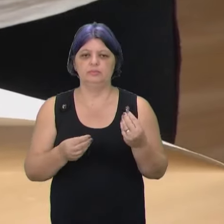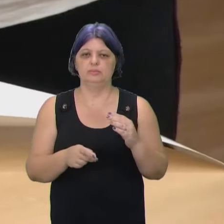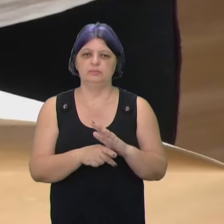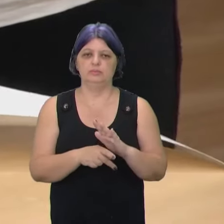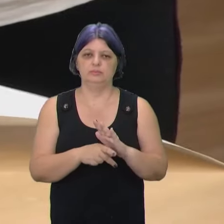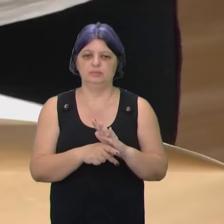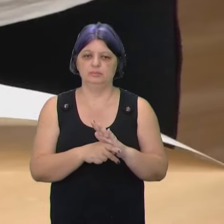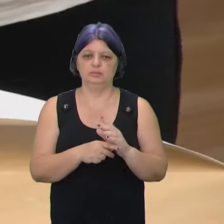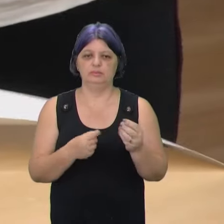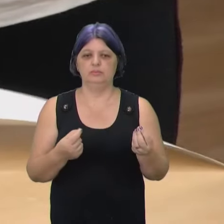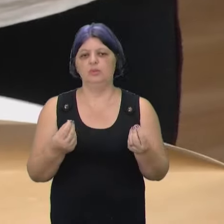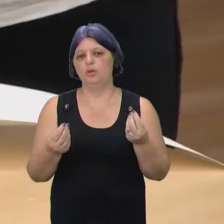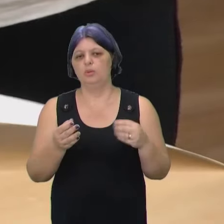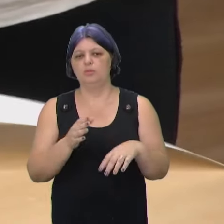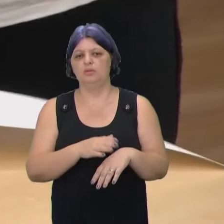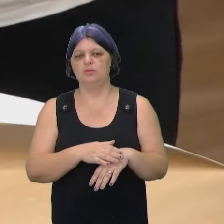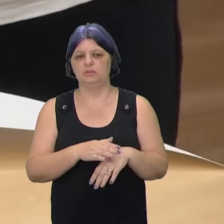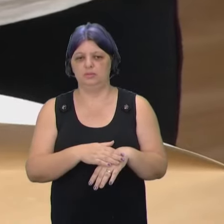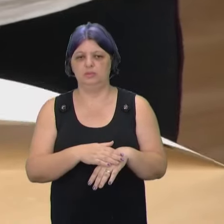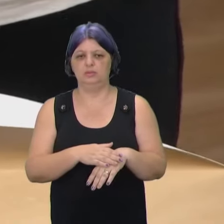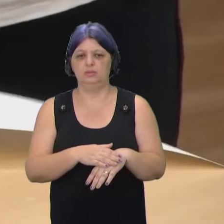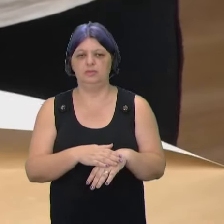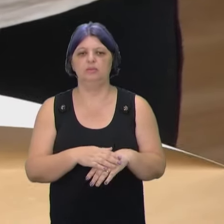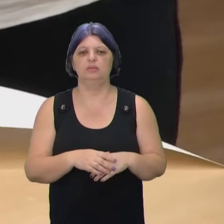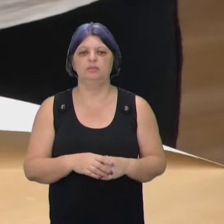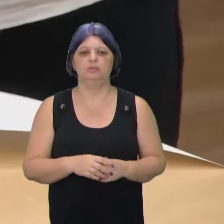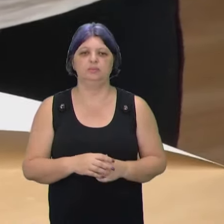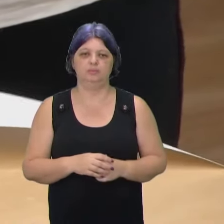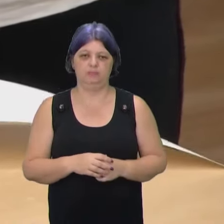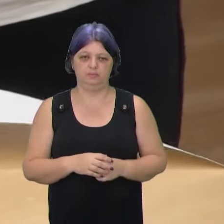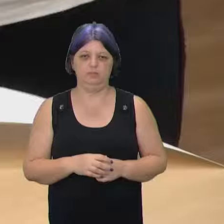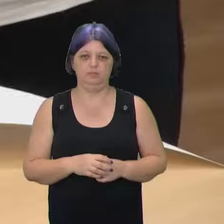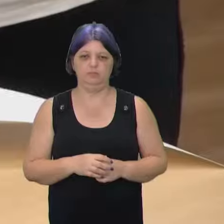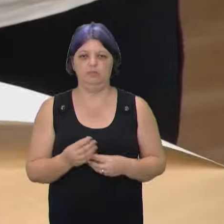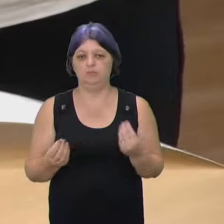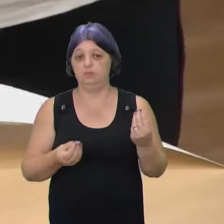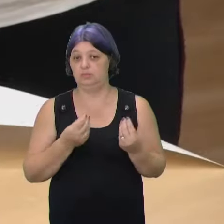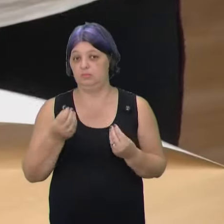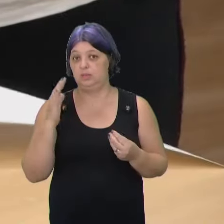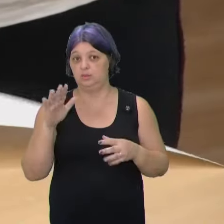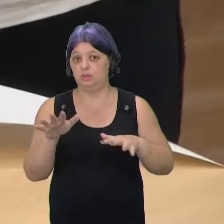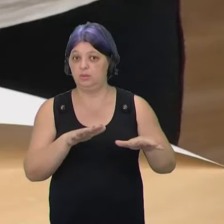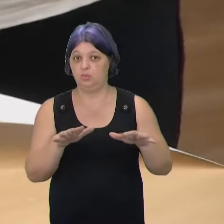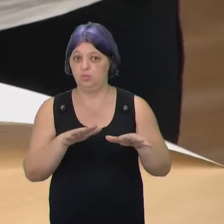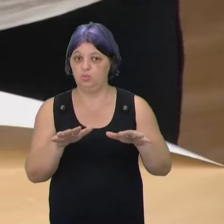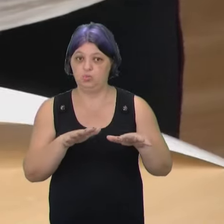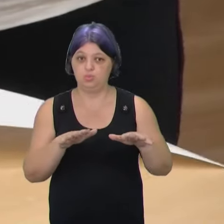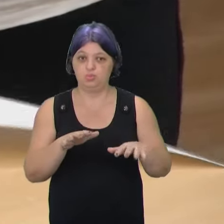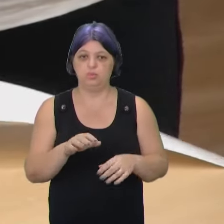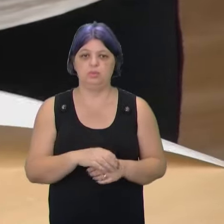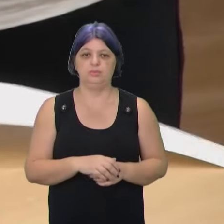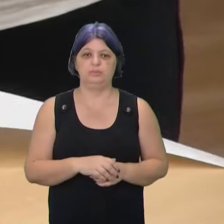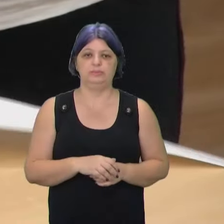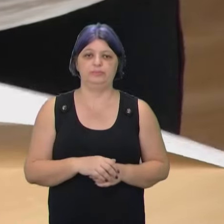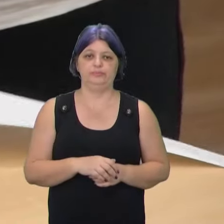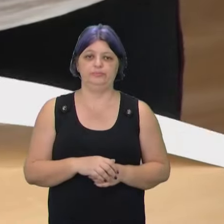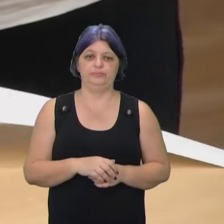vai compreender como que isso é feito. Balança um pouco mais forte para ver o que acontece. Mais forte, mais forte, mais forte.